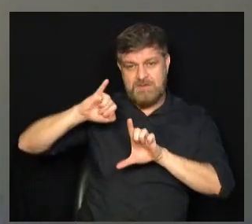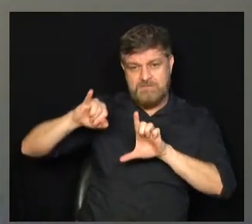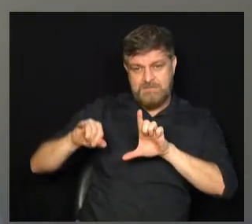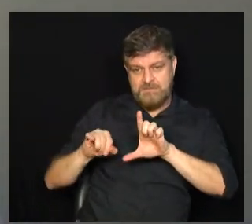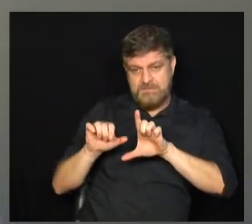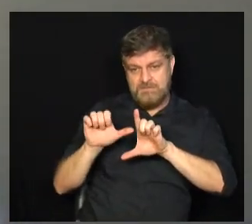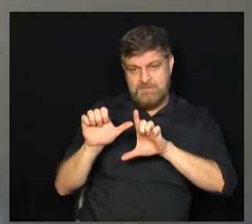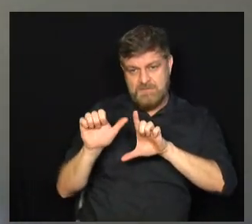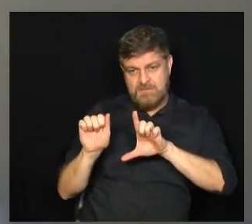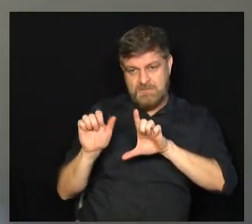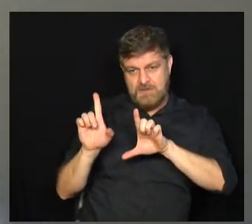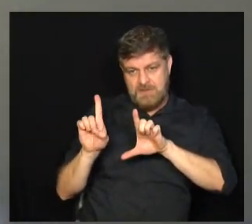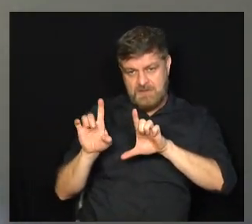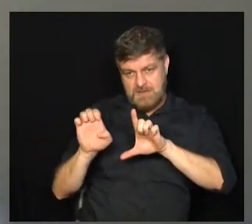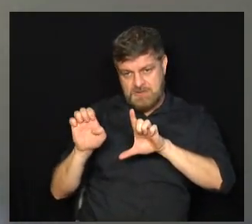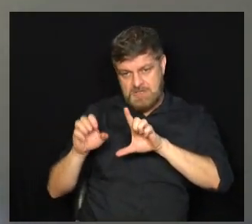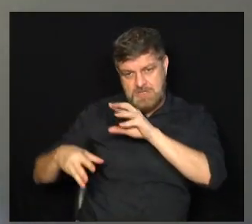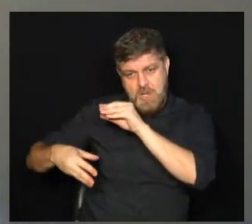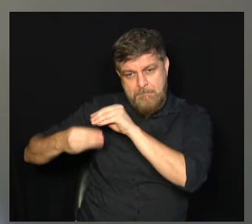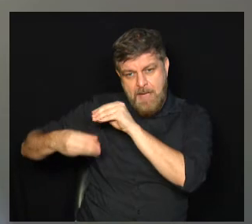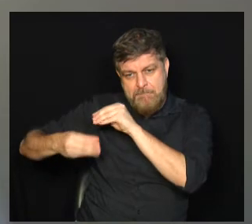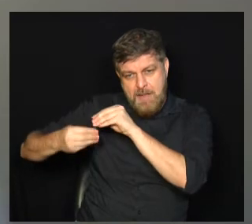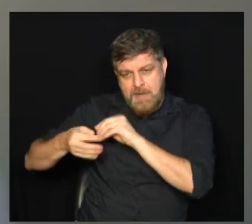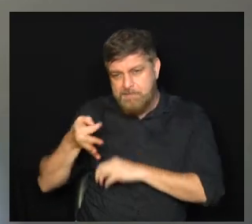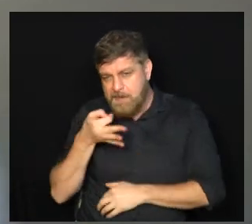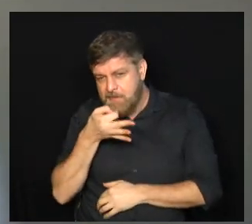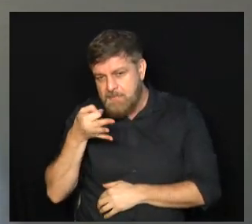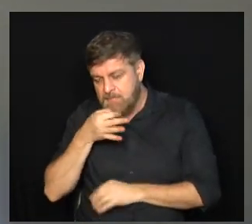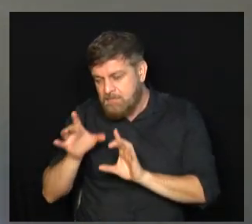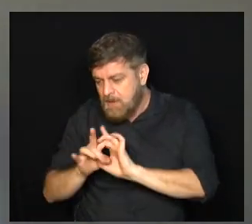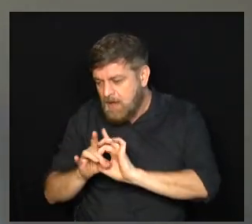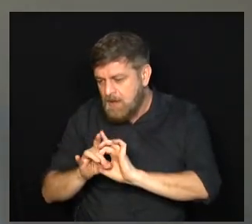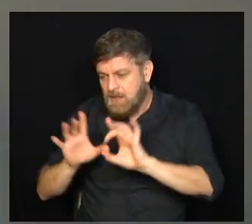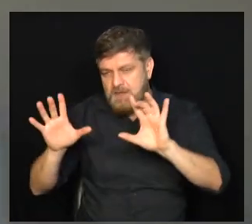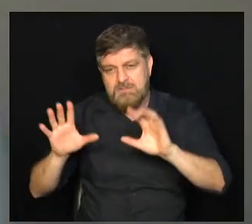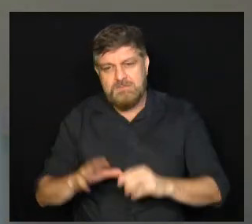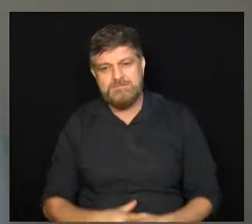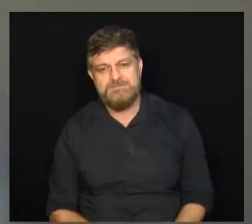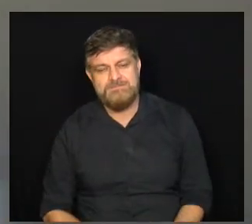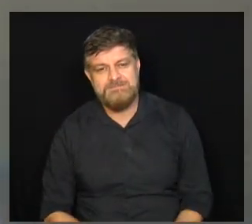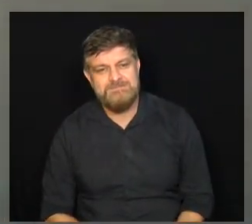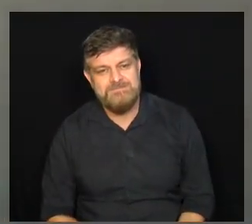as considerações finais. Jade, por favor, fique à vontade.